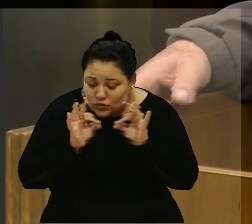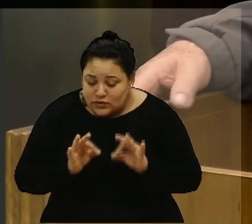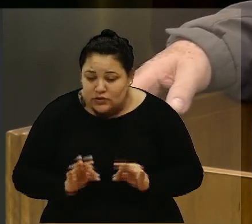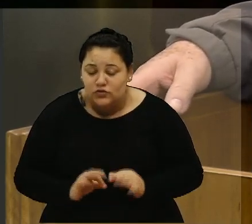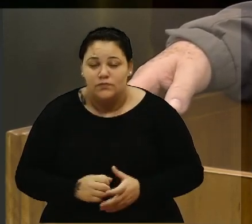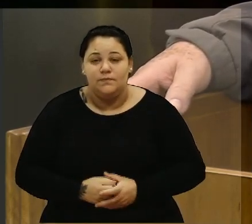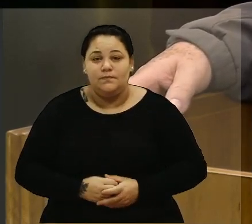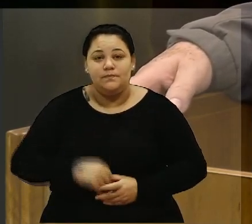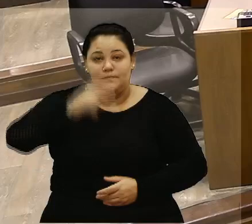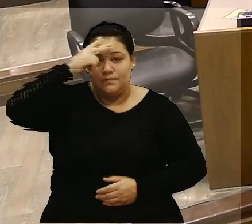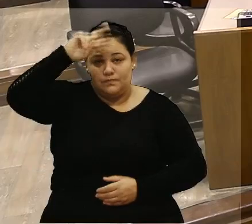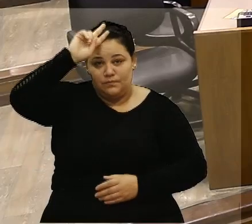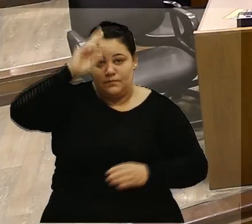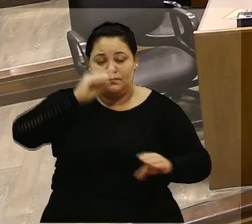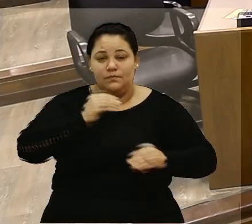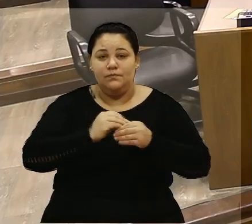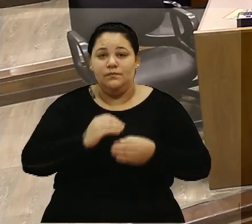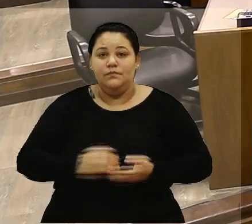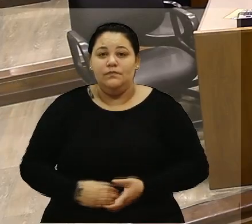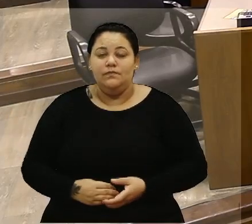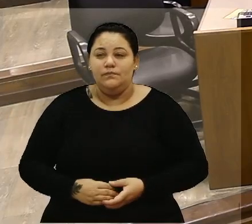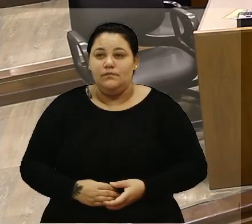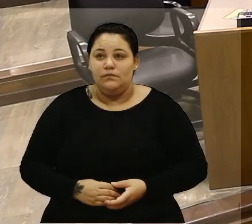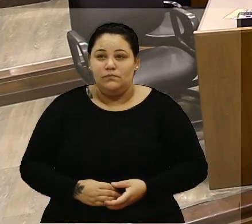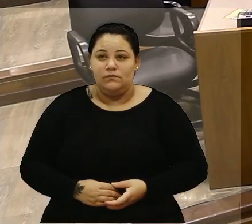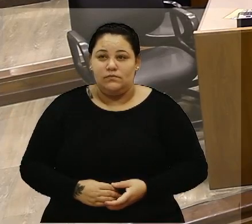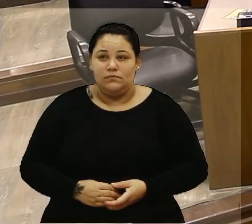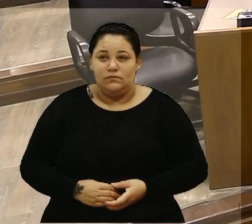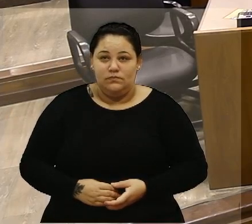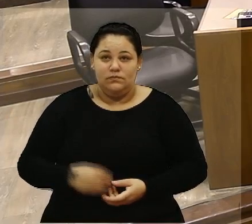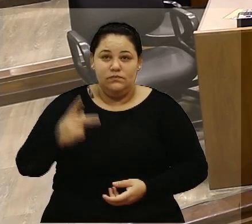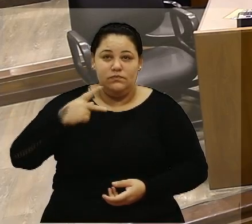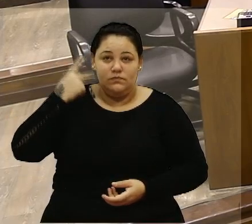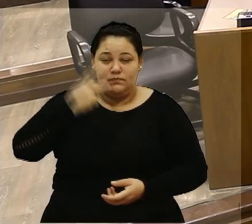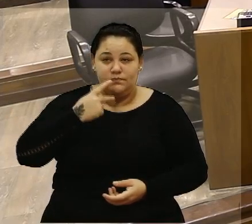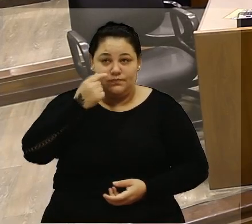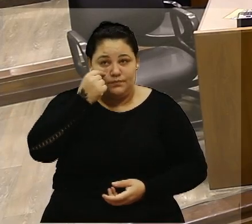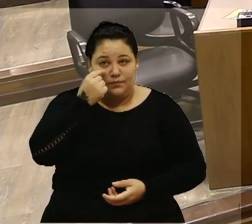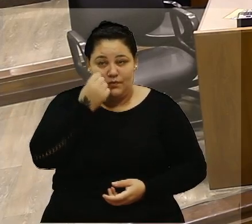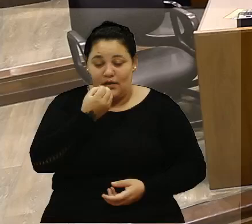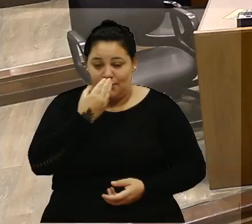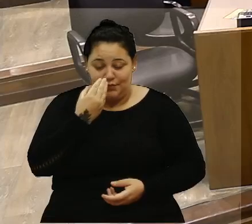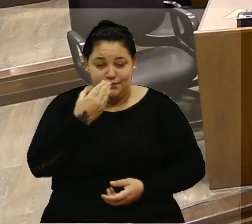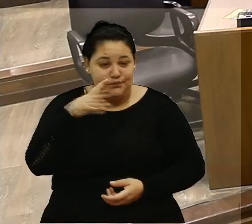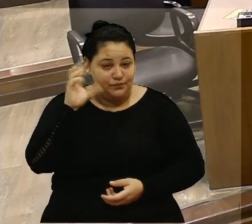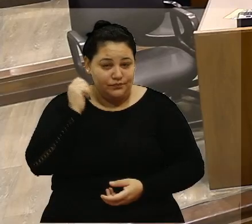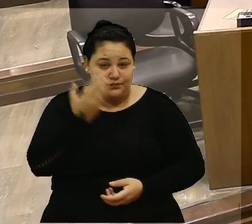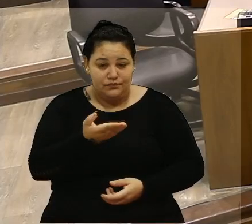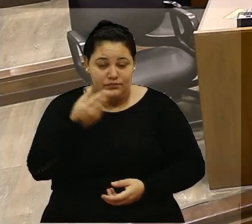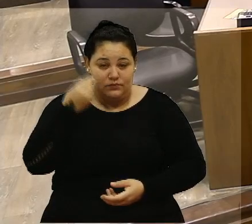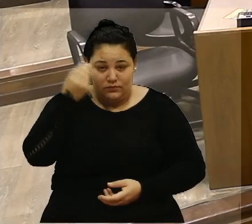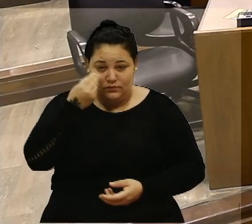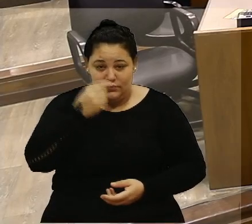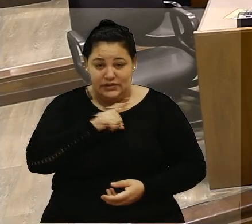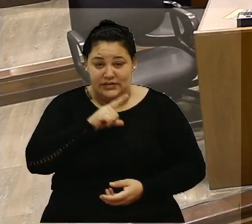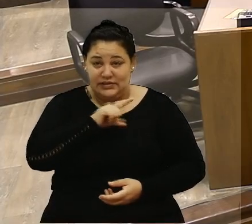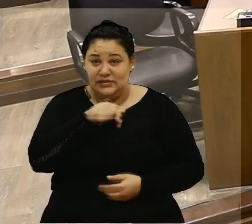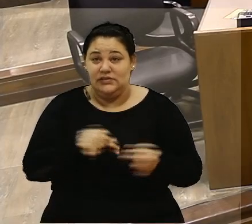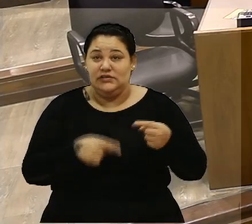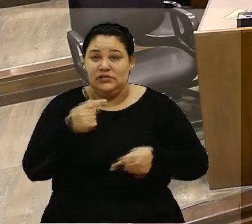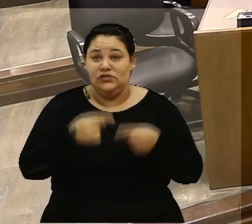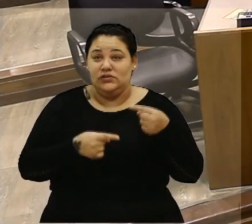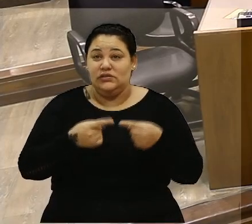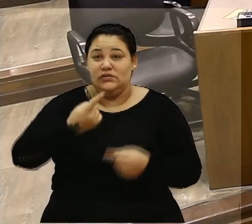vereador Edson? Vereador Frisso, é muito bom escutar a Vossa Excelência pela experiência que tem. E aqui nesse debate nós